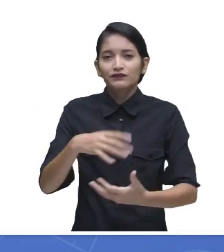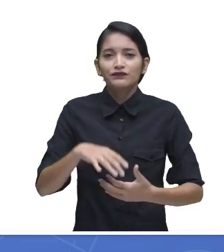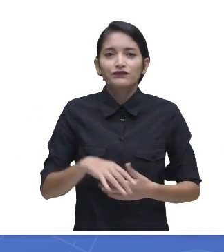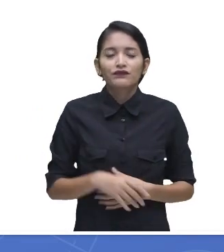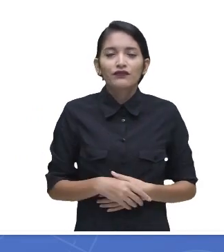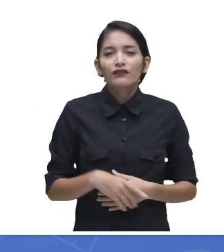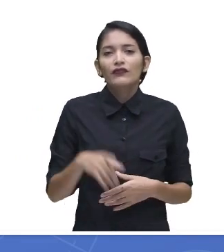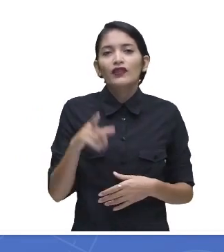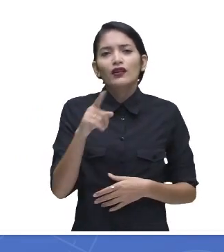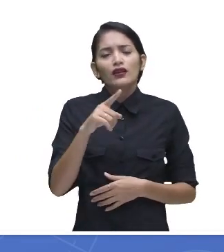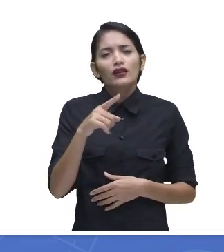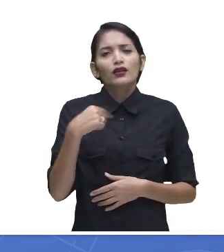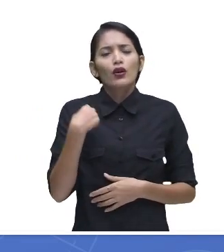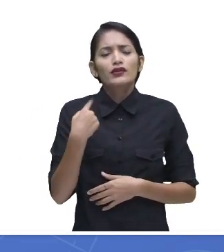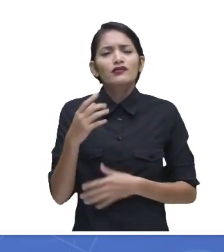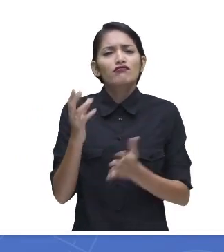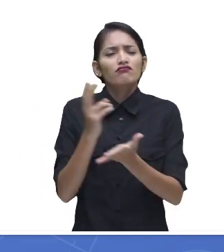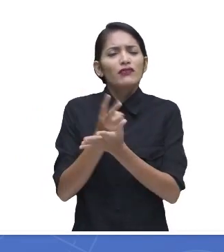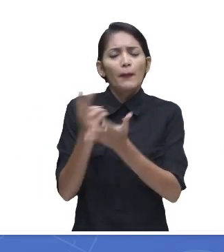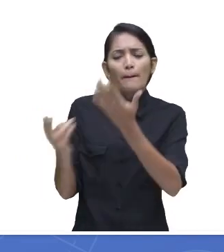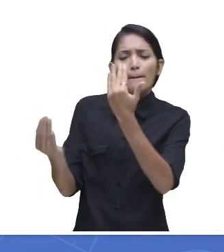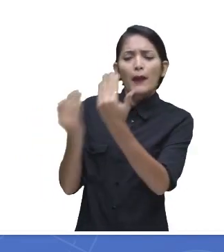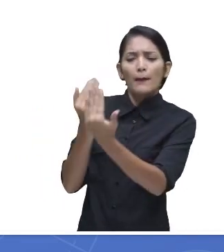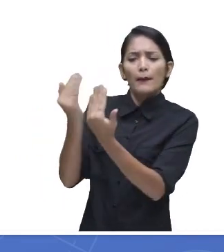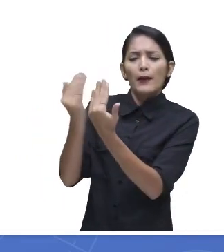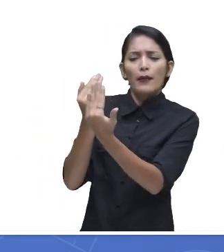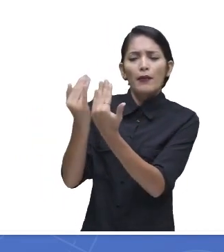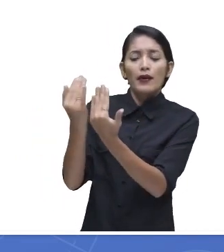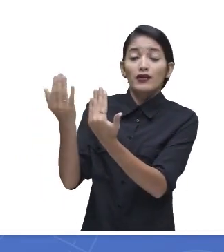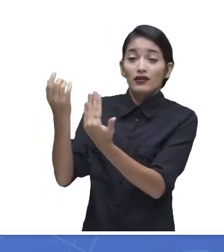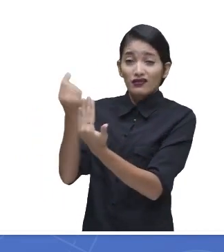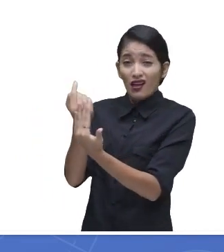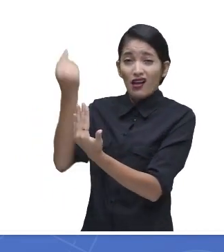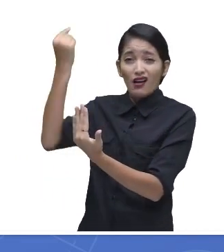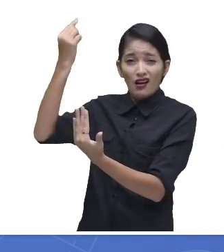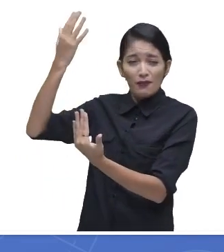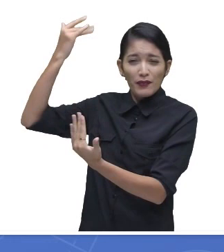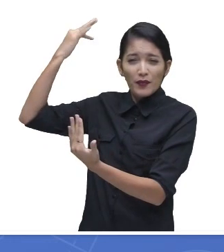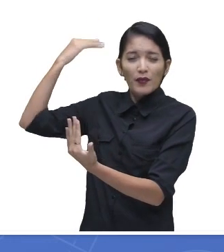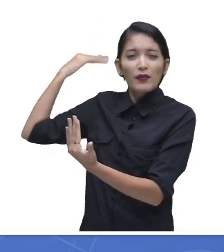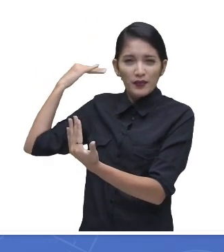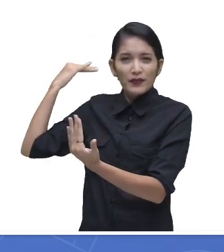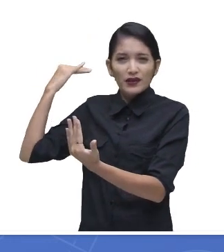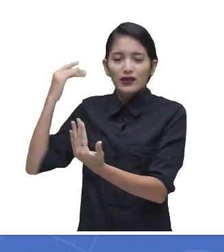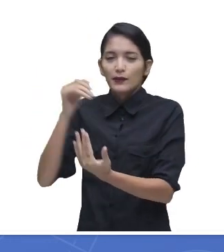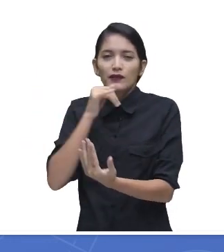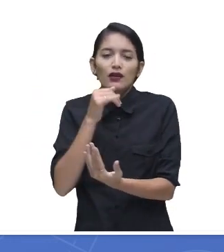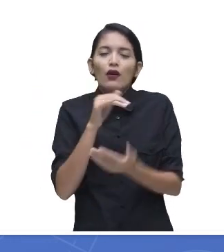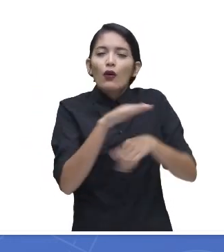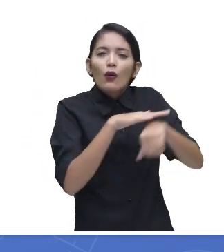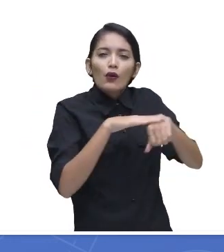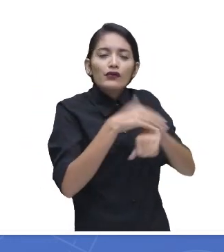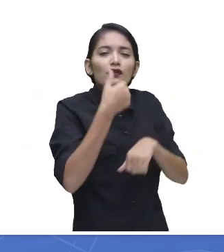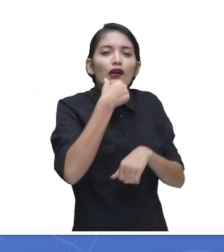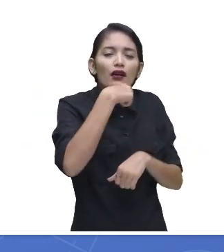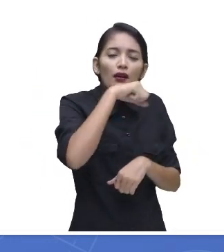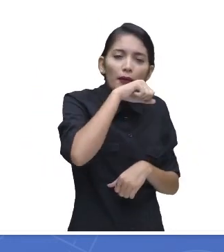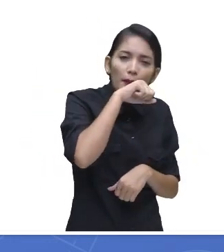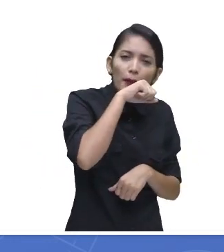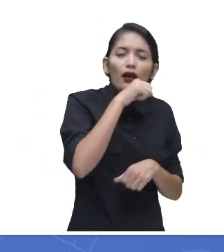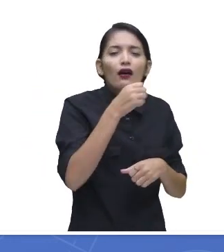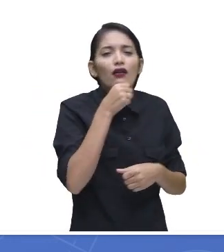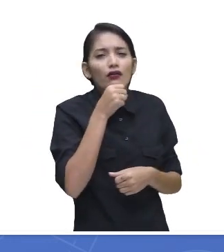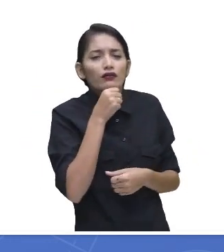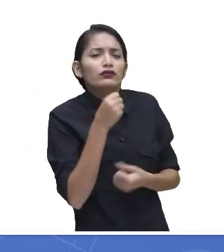pois sempre estamos comparando com o passado, né? É só você conversar com seu pai, com seu avô, com seus avós, né?